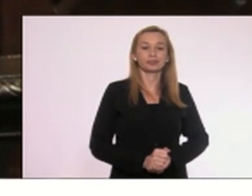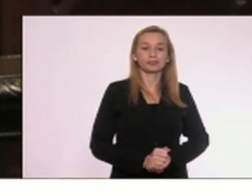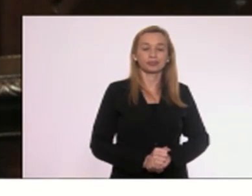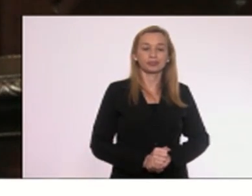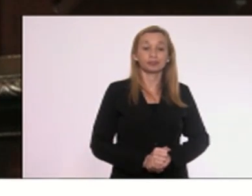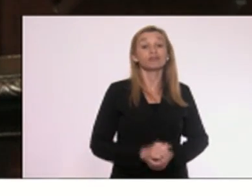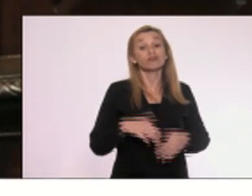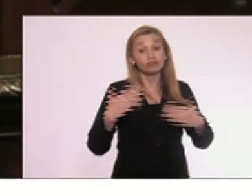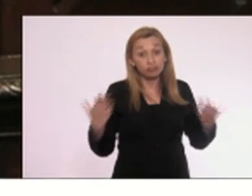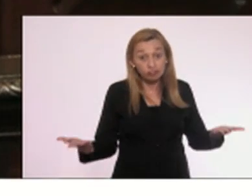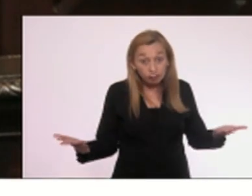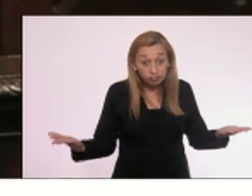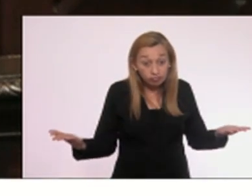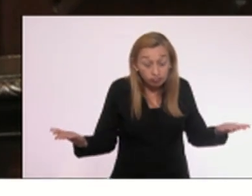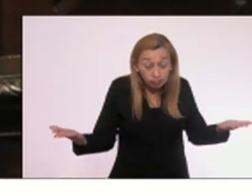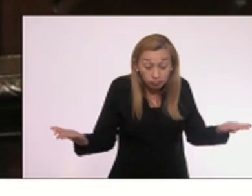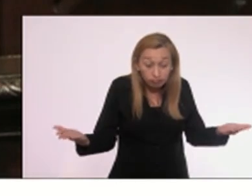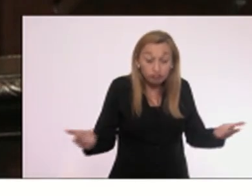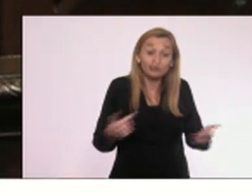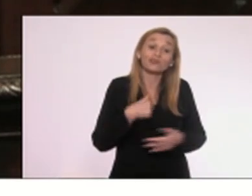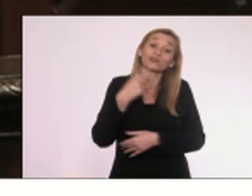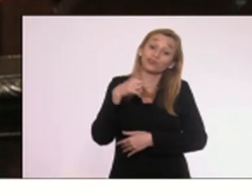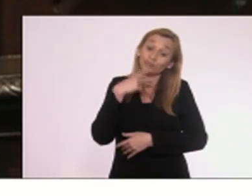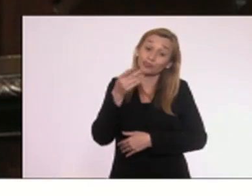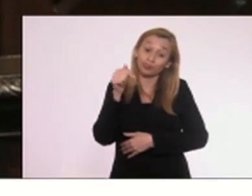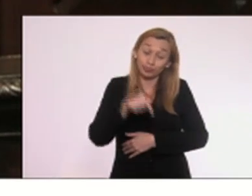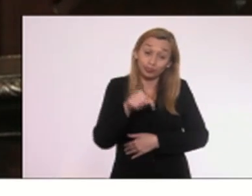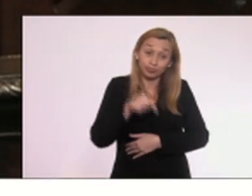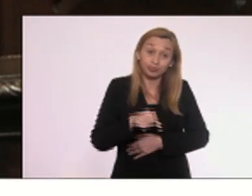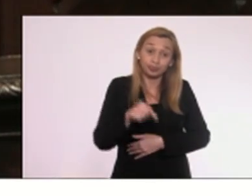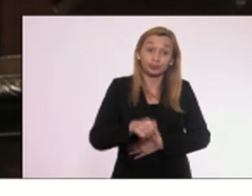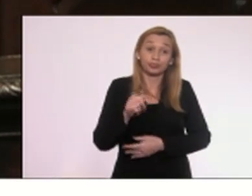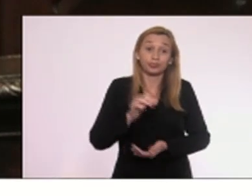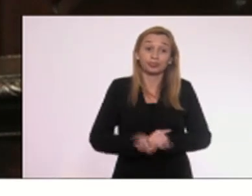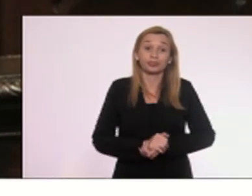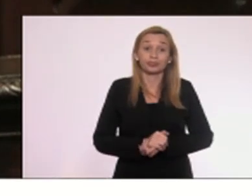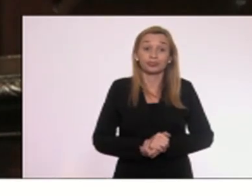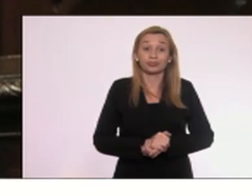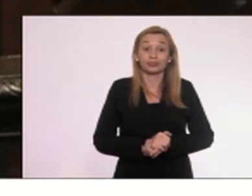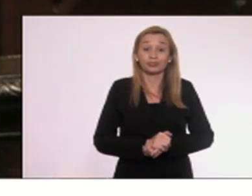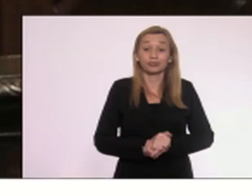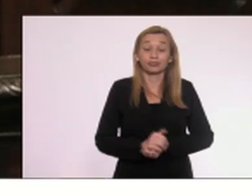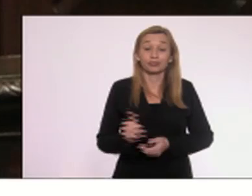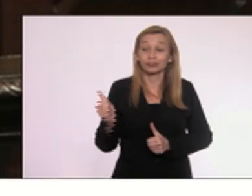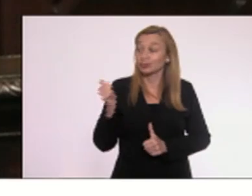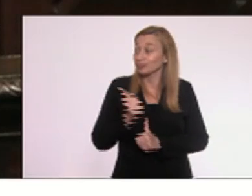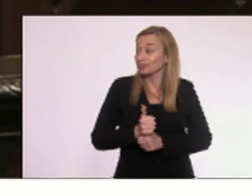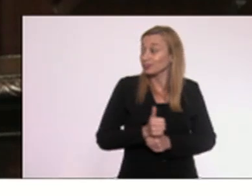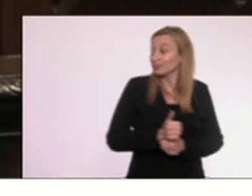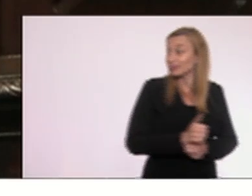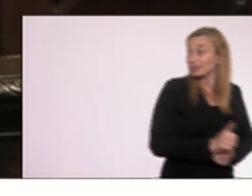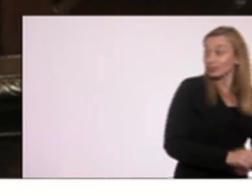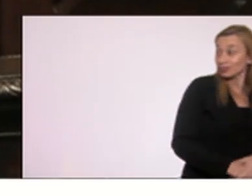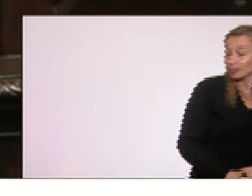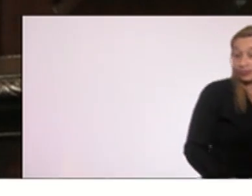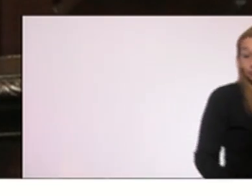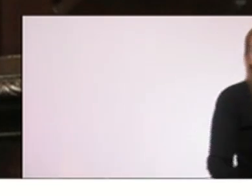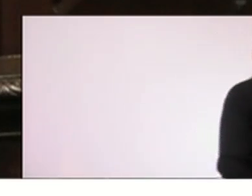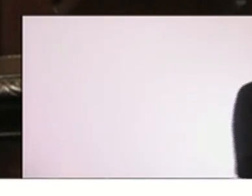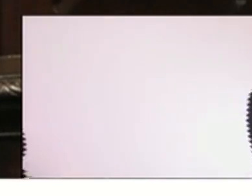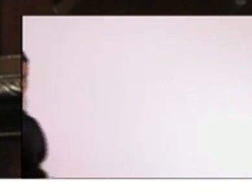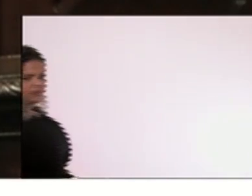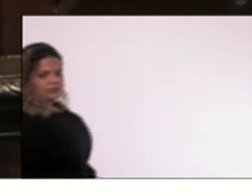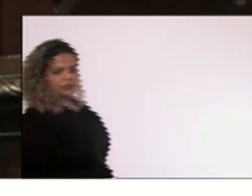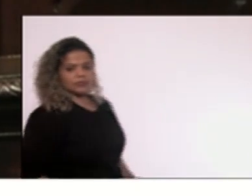Bom, então estou eu cobrando daqui destes novos egressos que entraram